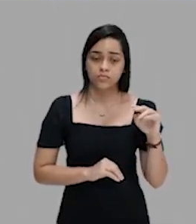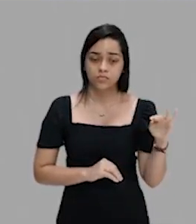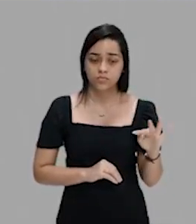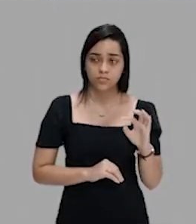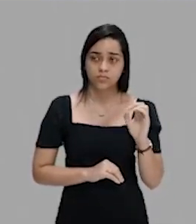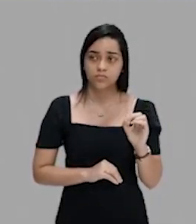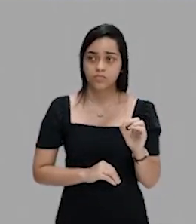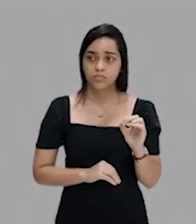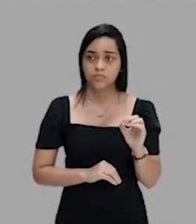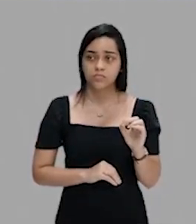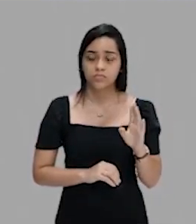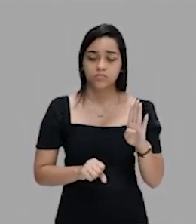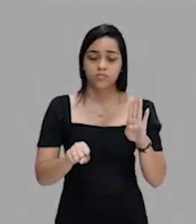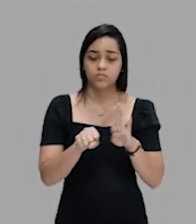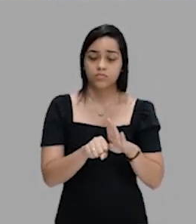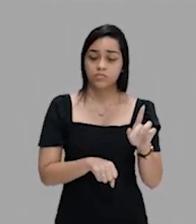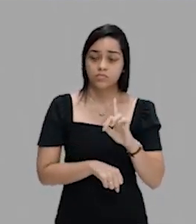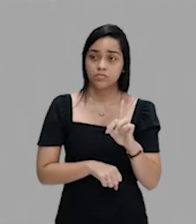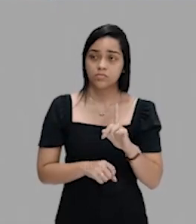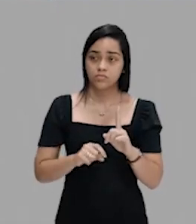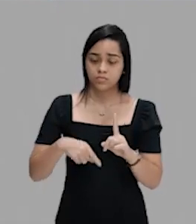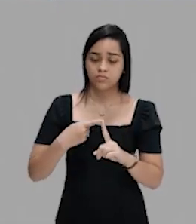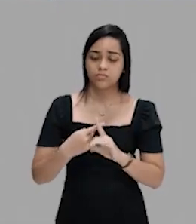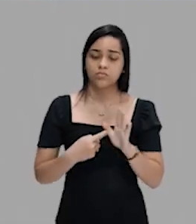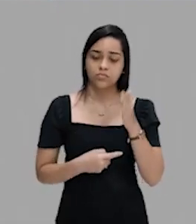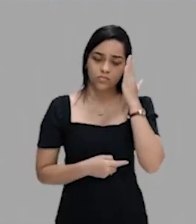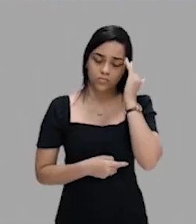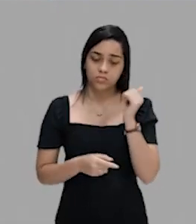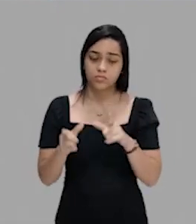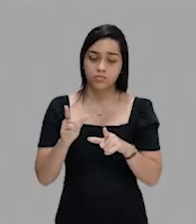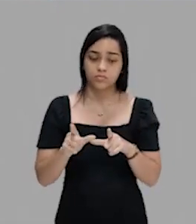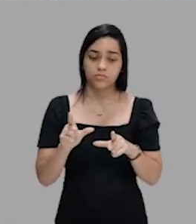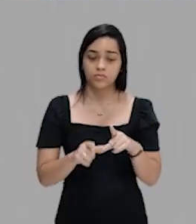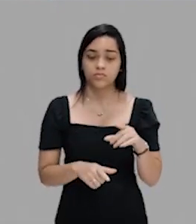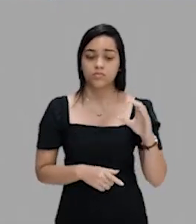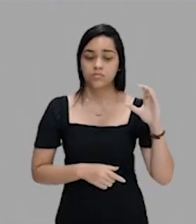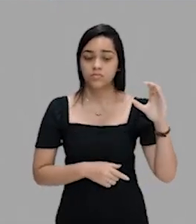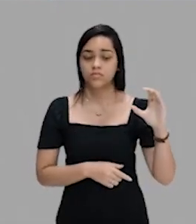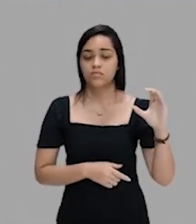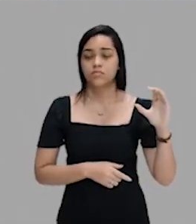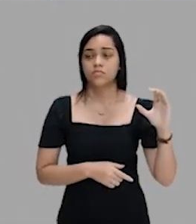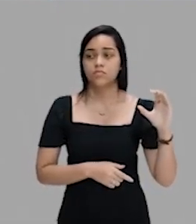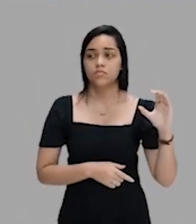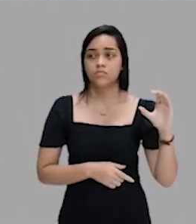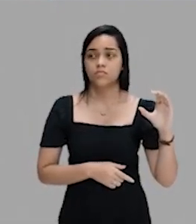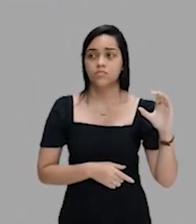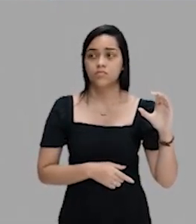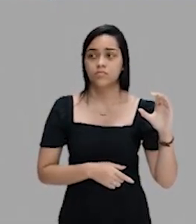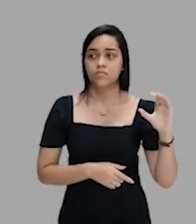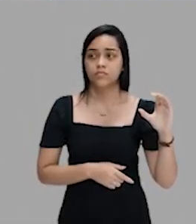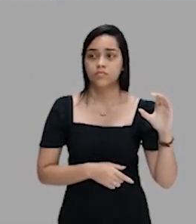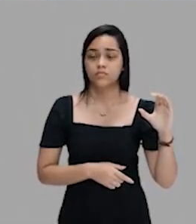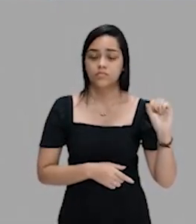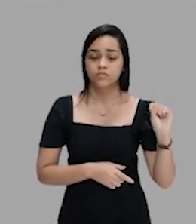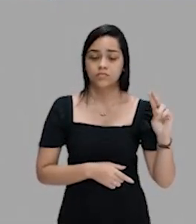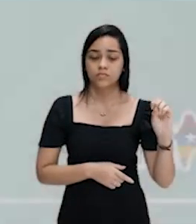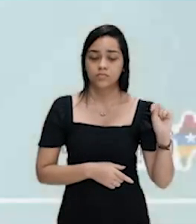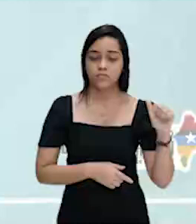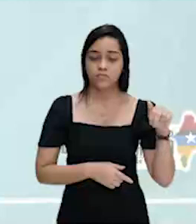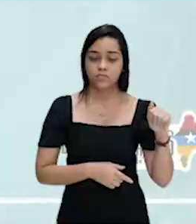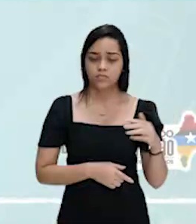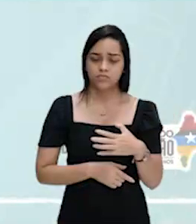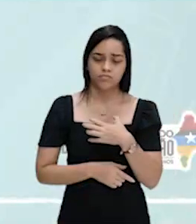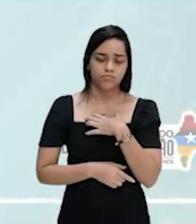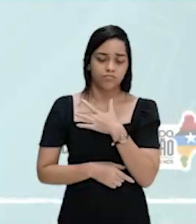subordinada substantiva e não adjetiva já sabe é a letra C vem aqui ó Suzana que